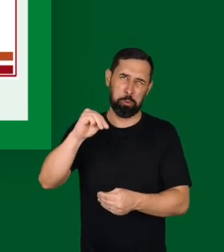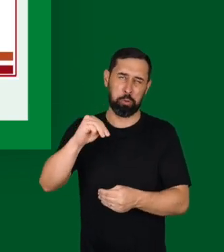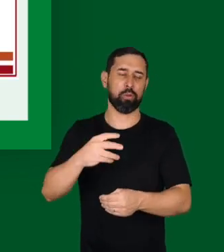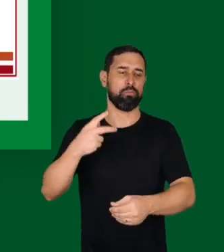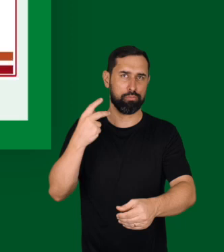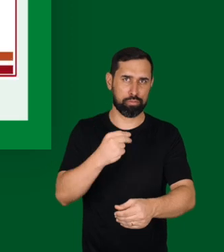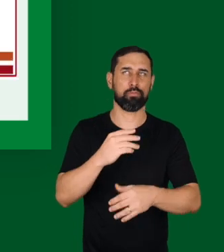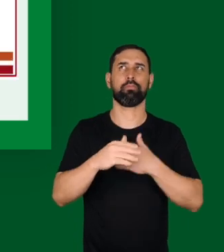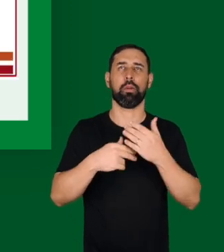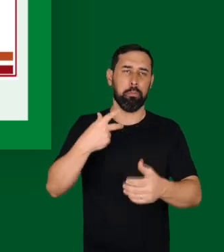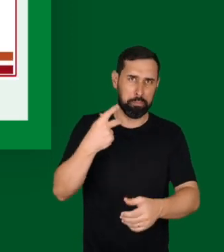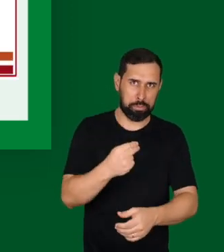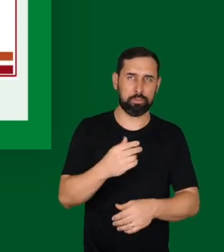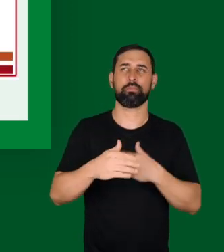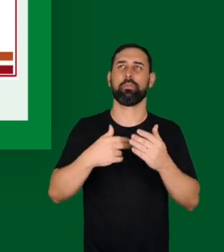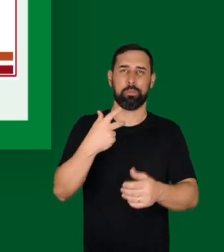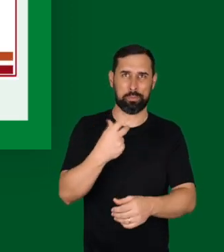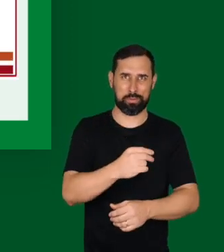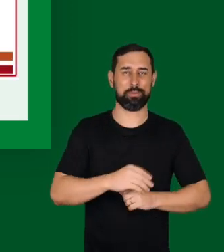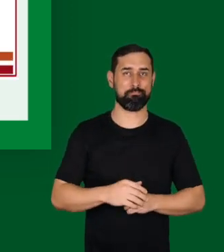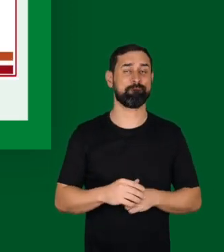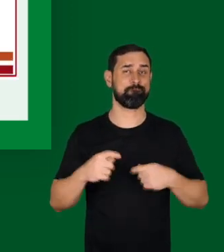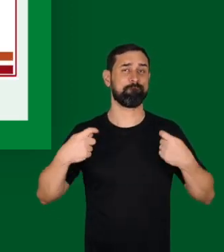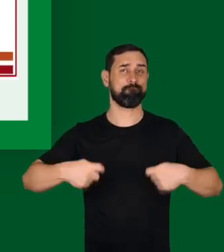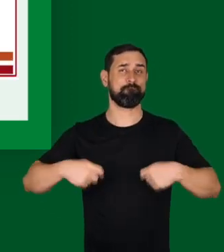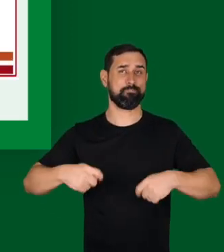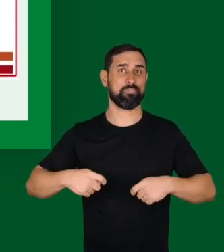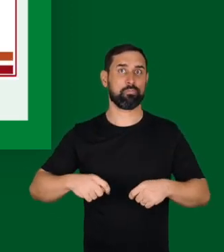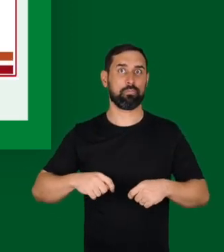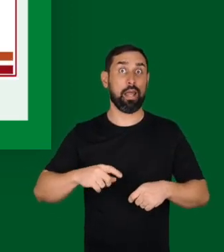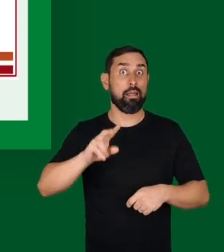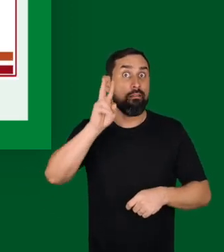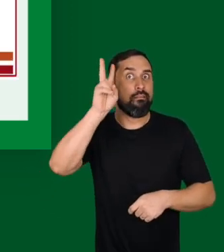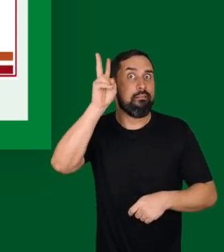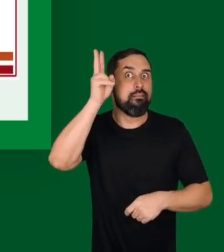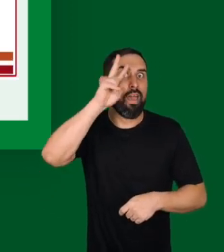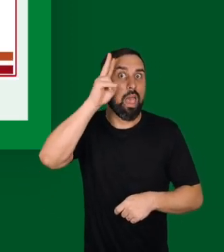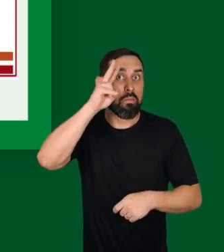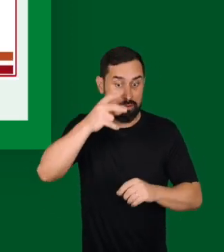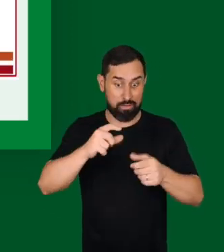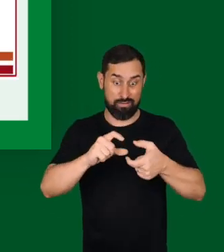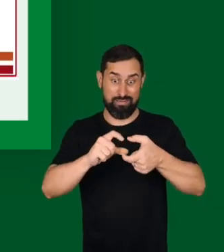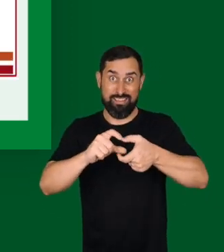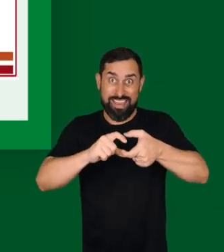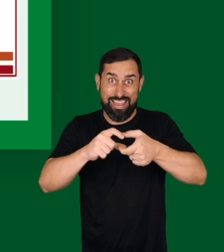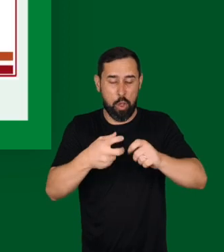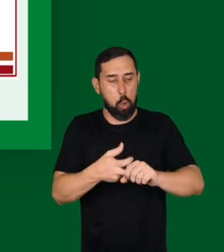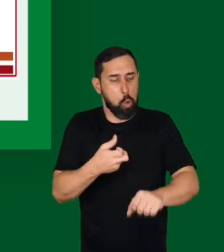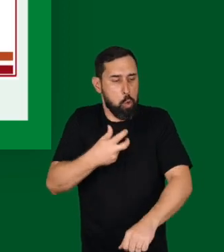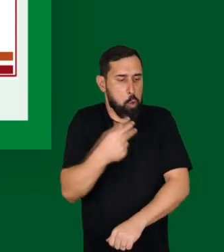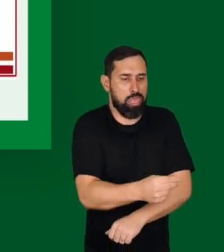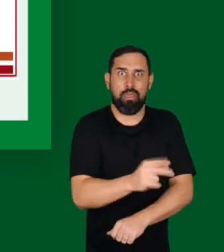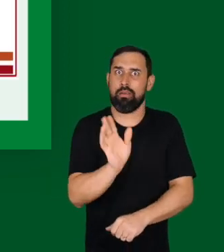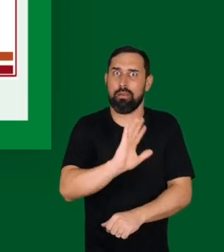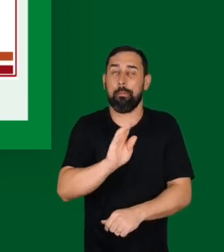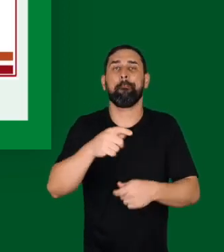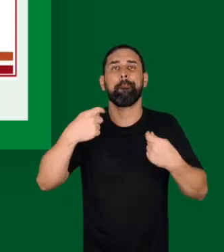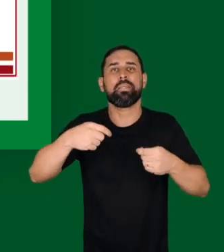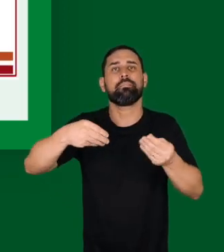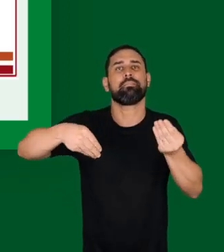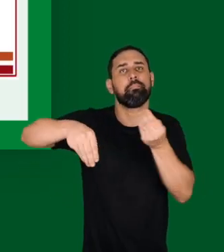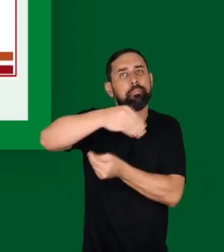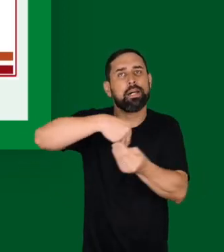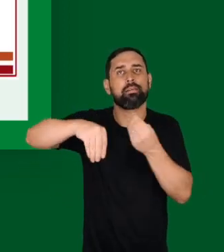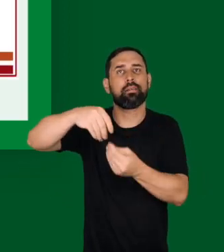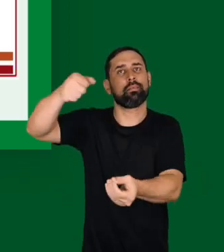toda medicação na emergência você tem que empurrar com flush de 5 a 10 ml de soro fisiológico. Então tem que lembrar